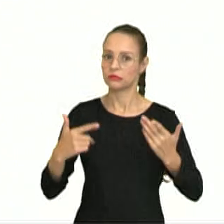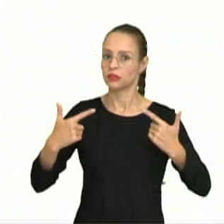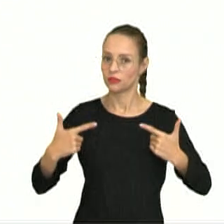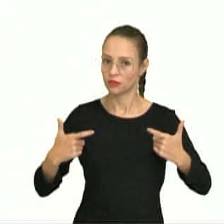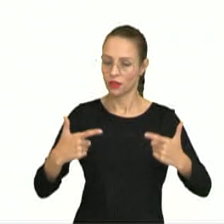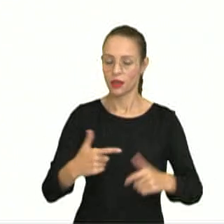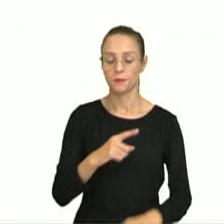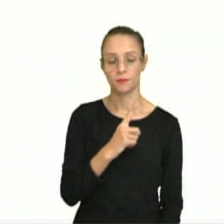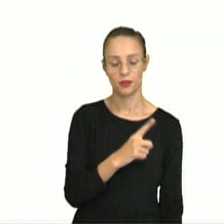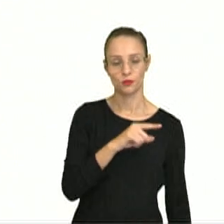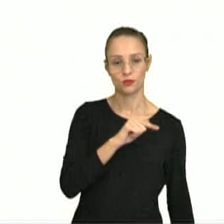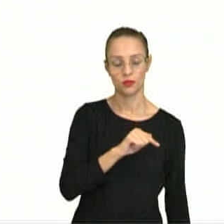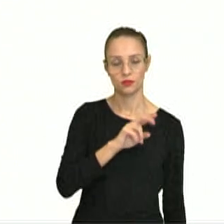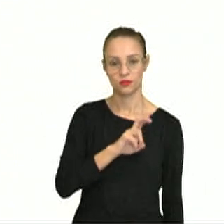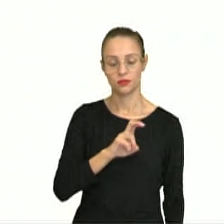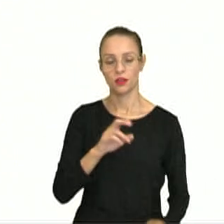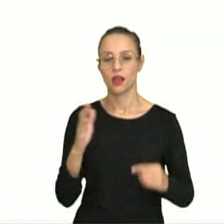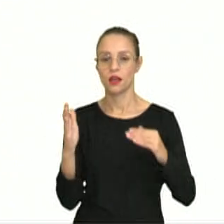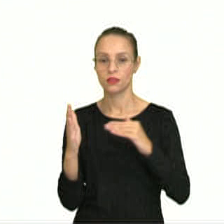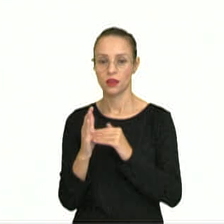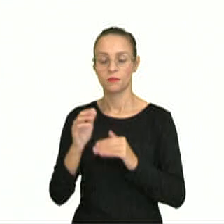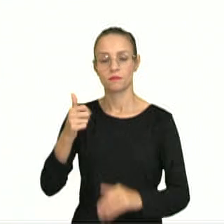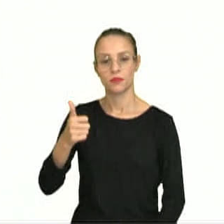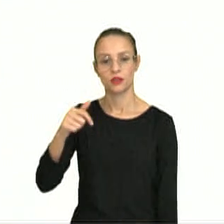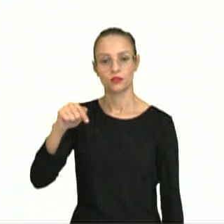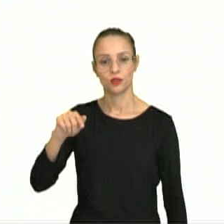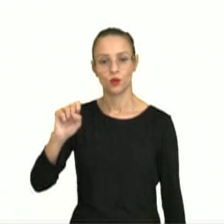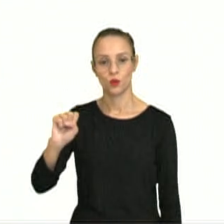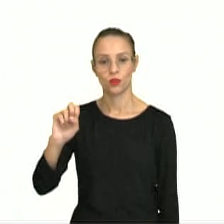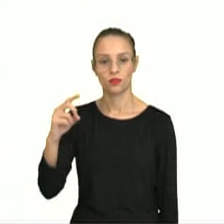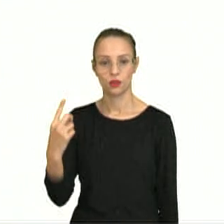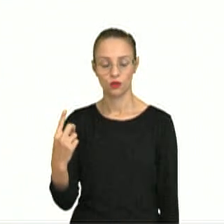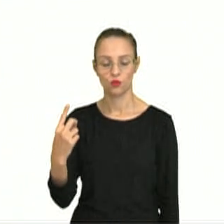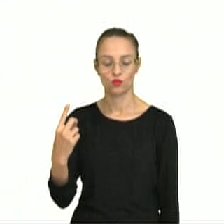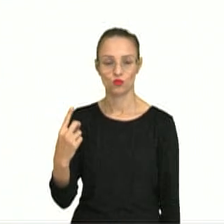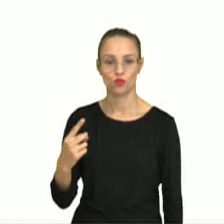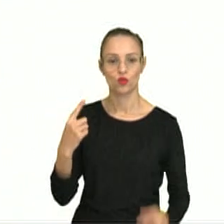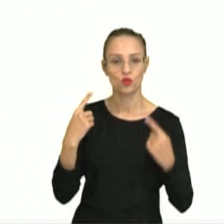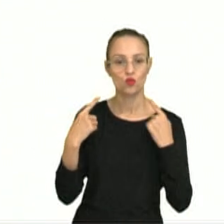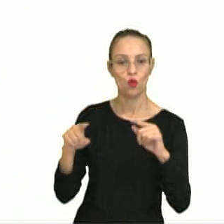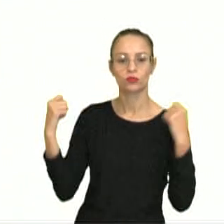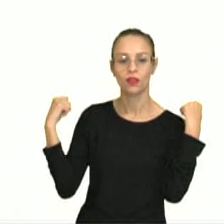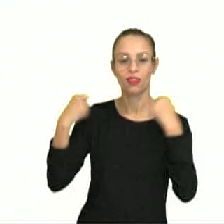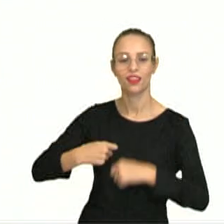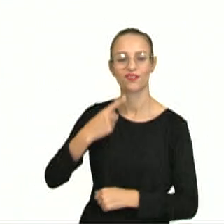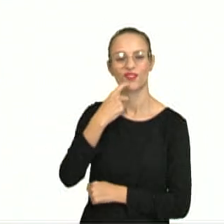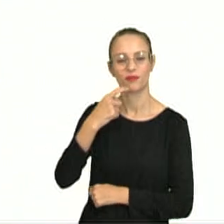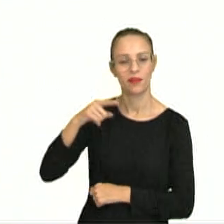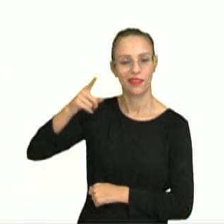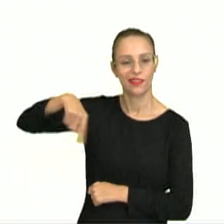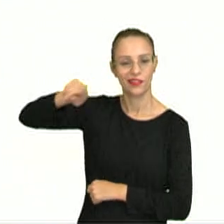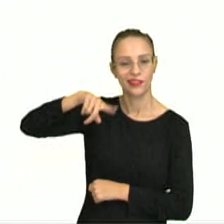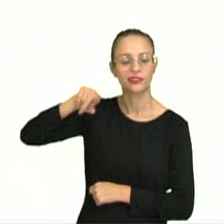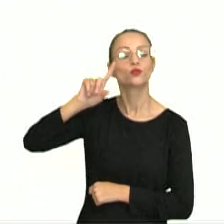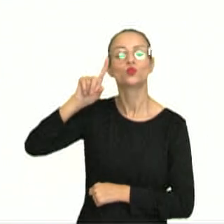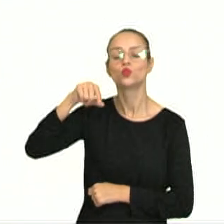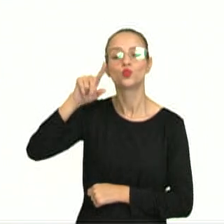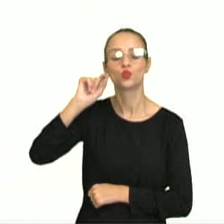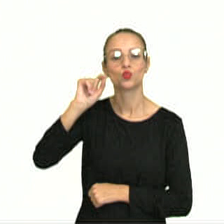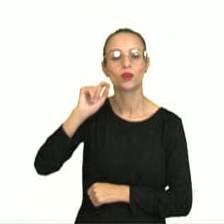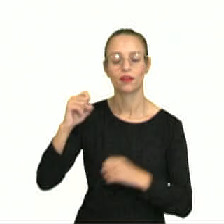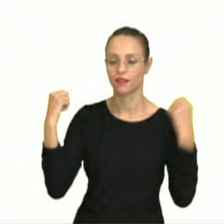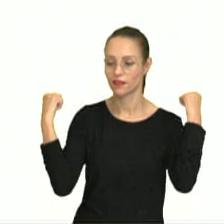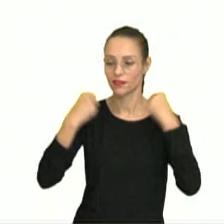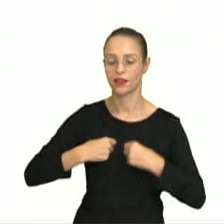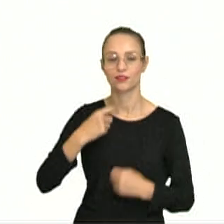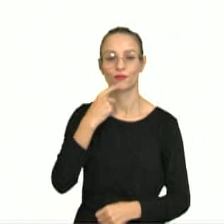entre 1775 e 1781 contra os chamados casacas vermelhas. Esses casacas vermelhas são chamados dessa forma